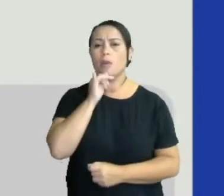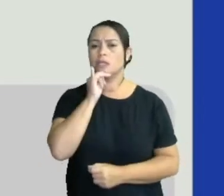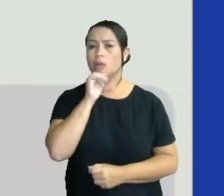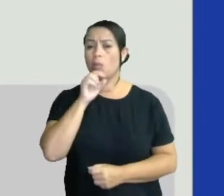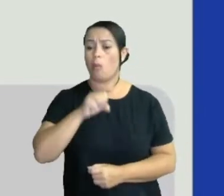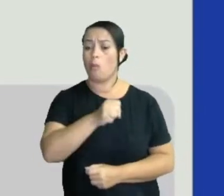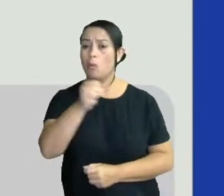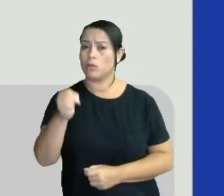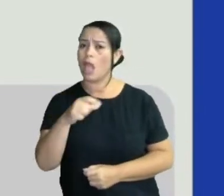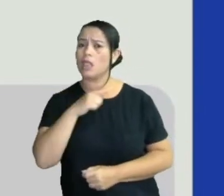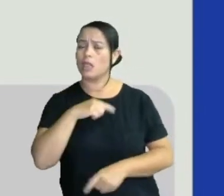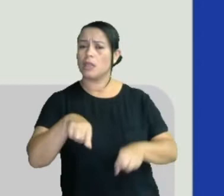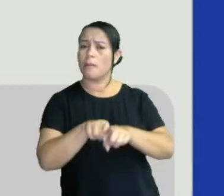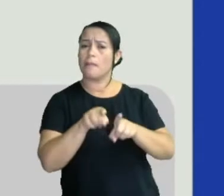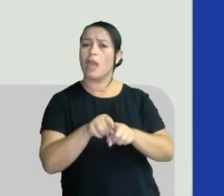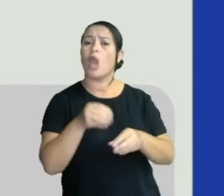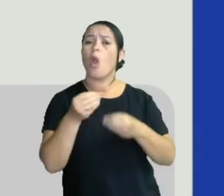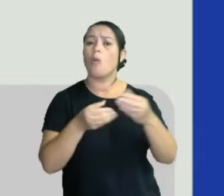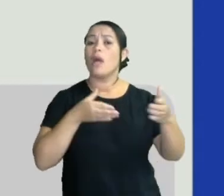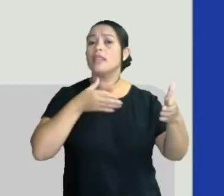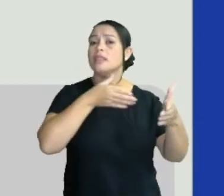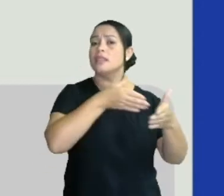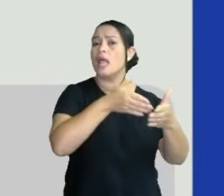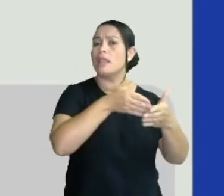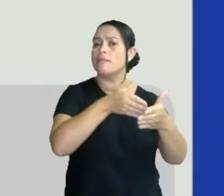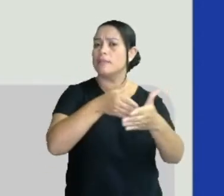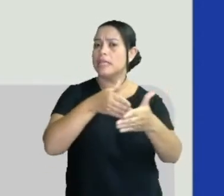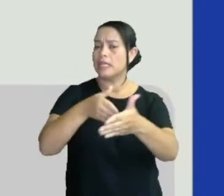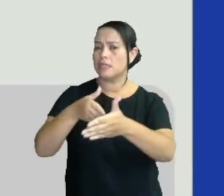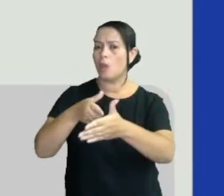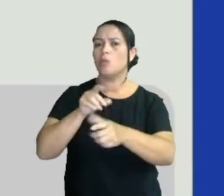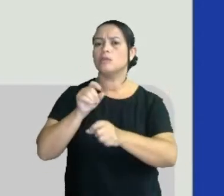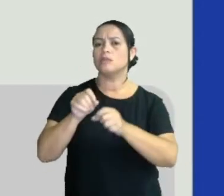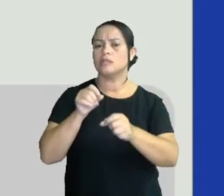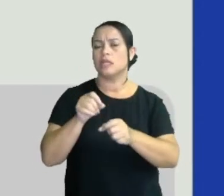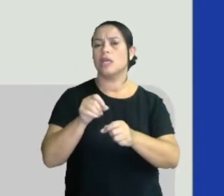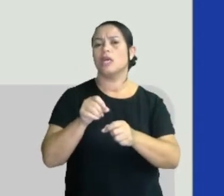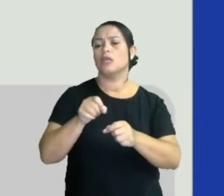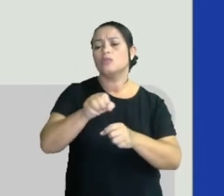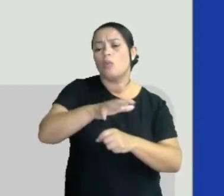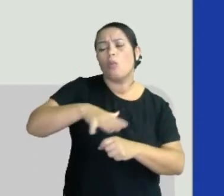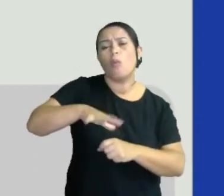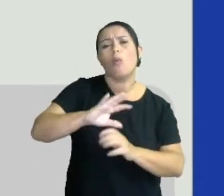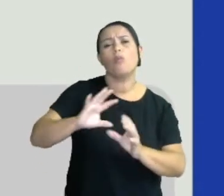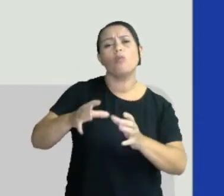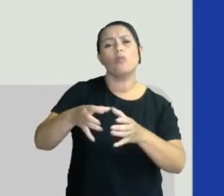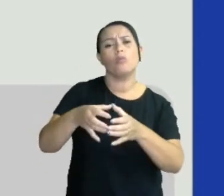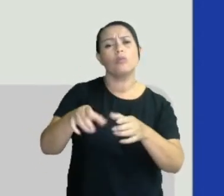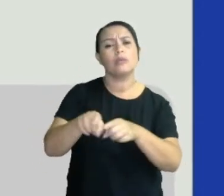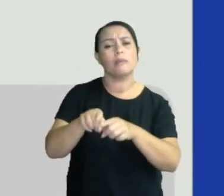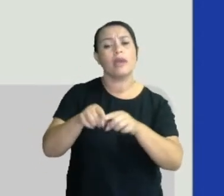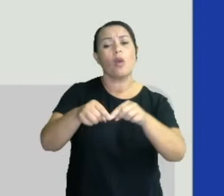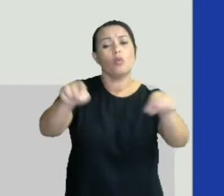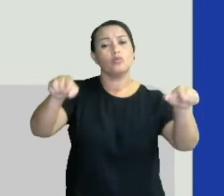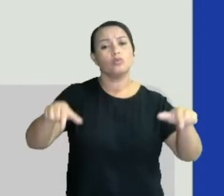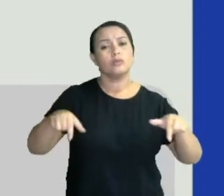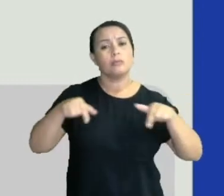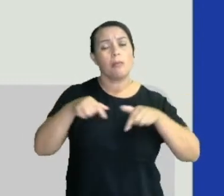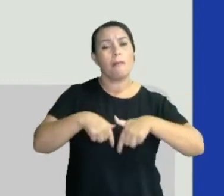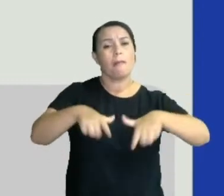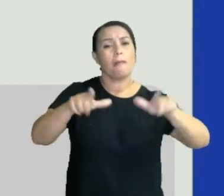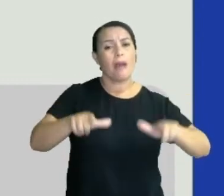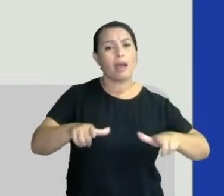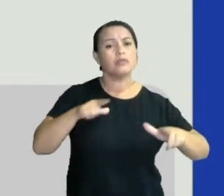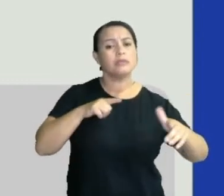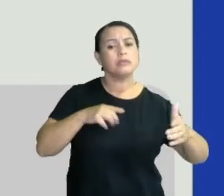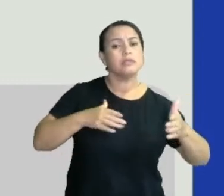existia-se também a delimitação desse utilização do espaço.